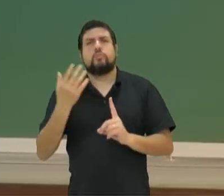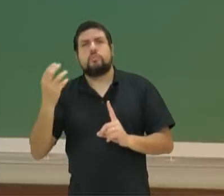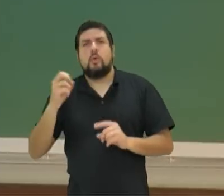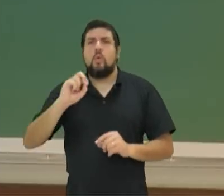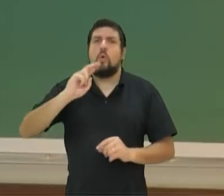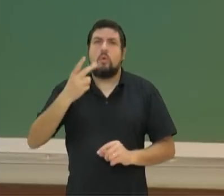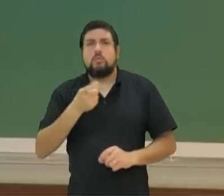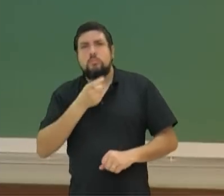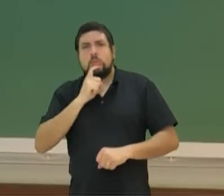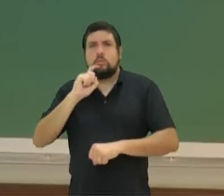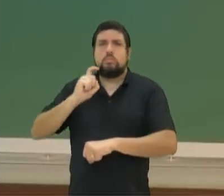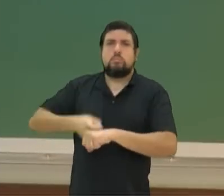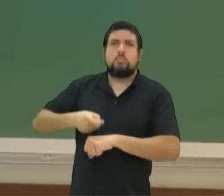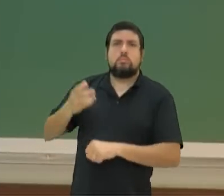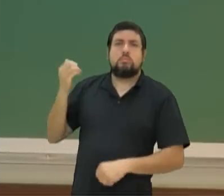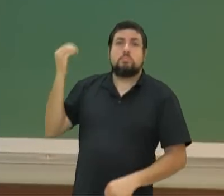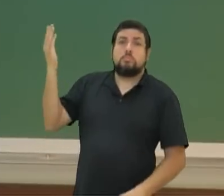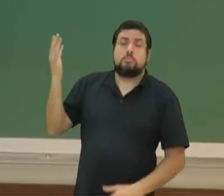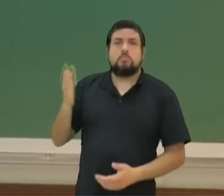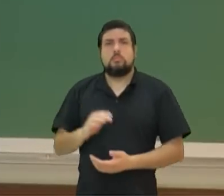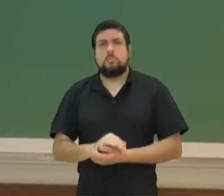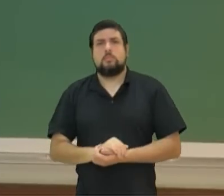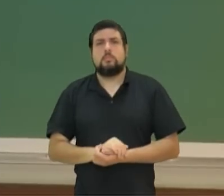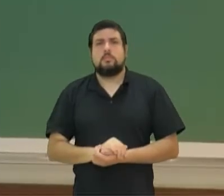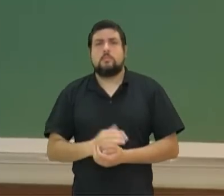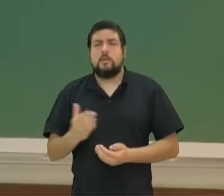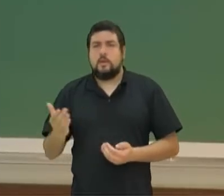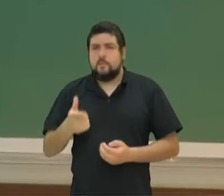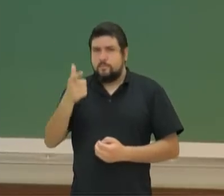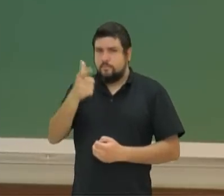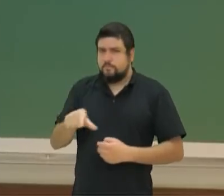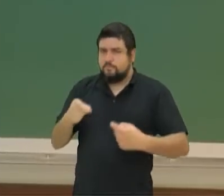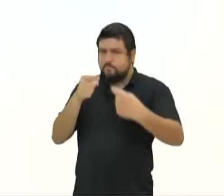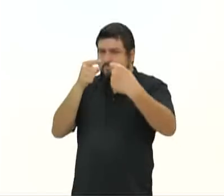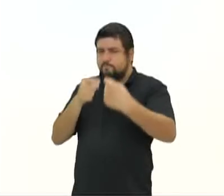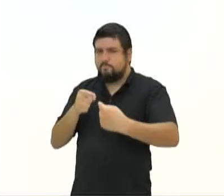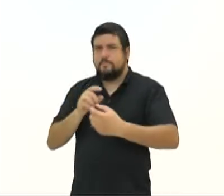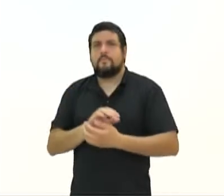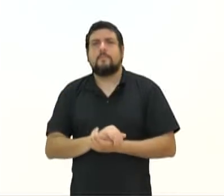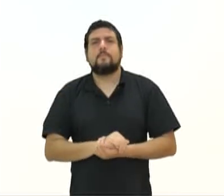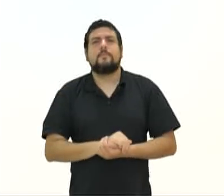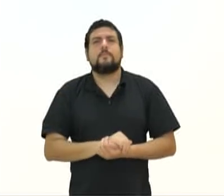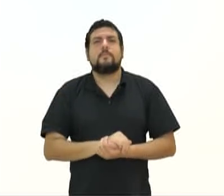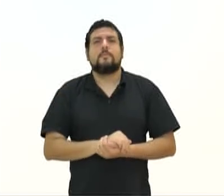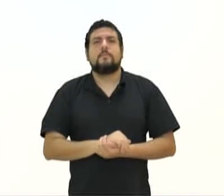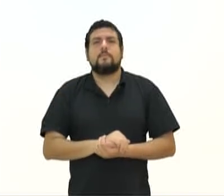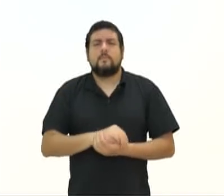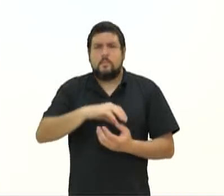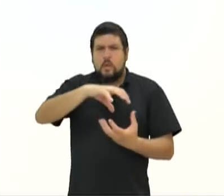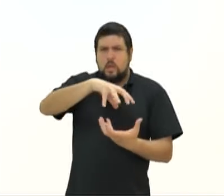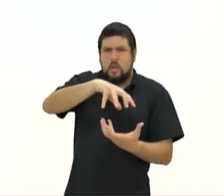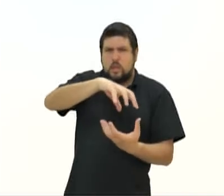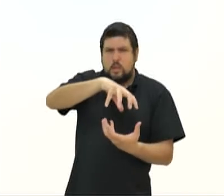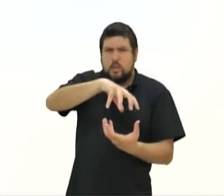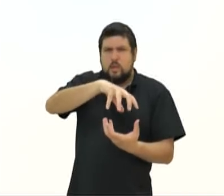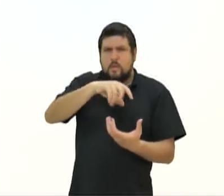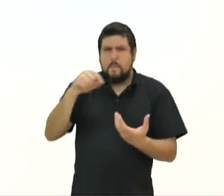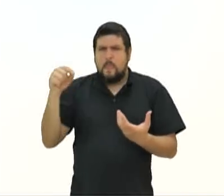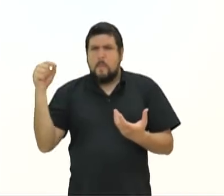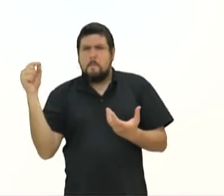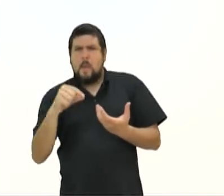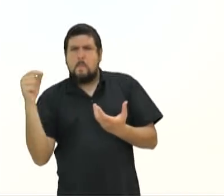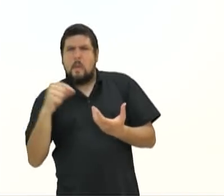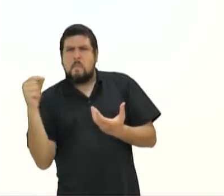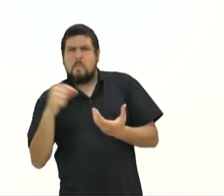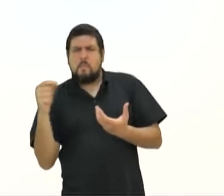existir. Agora vamos fazer mais um quiz dessa aula. O planeta Terra foi bombardeado por vários corpos